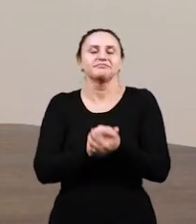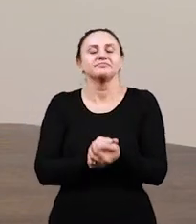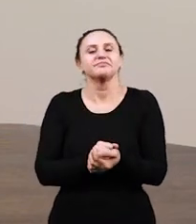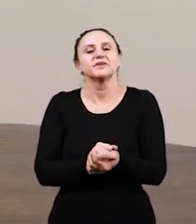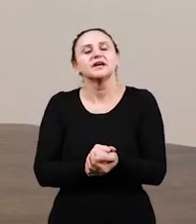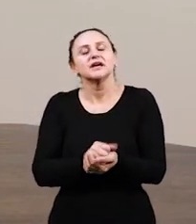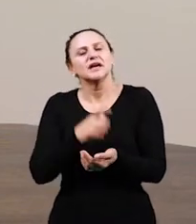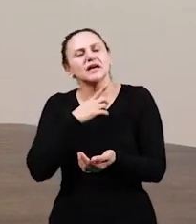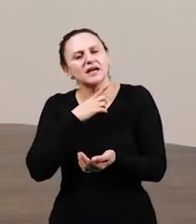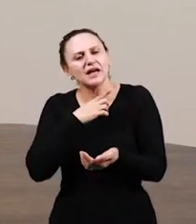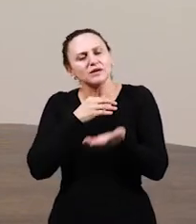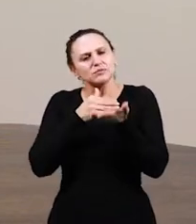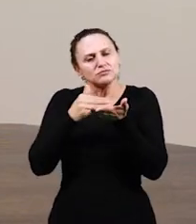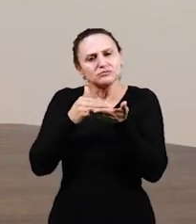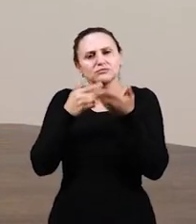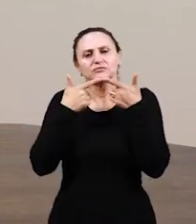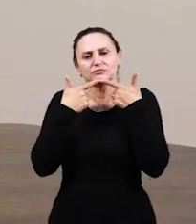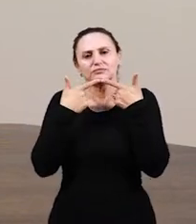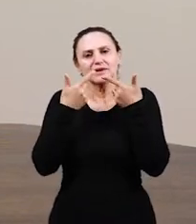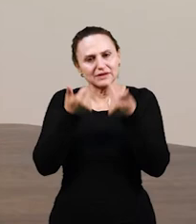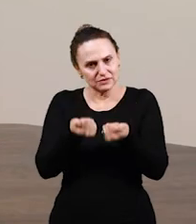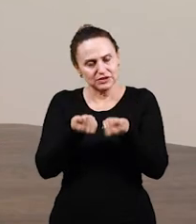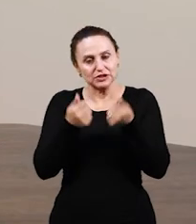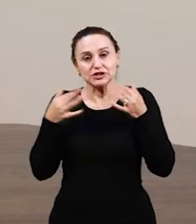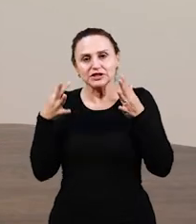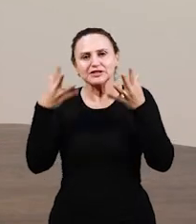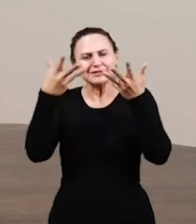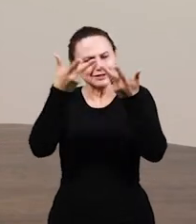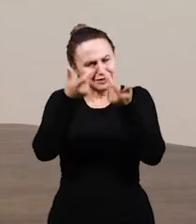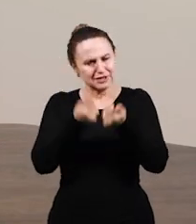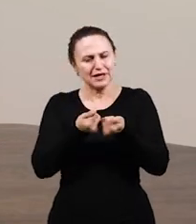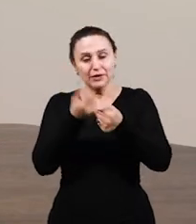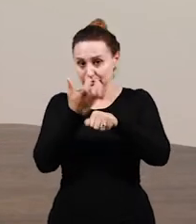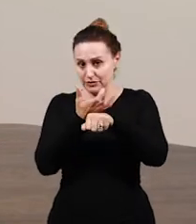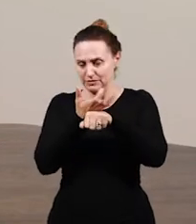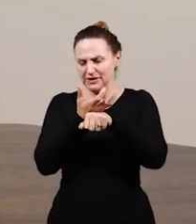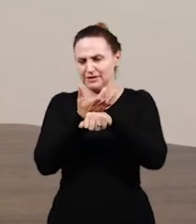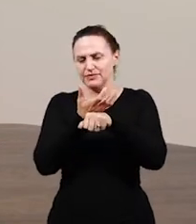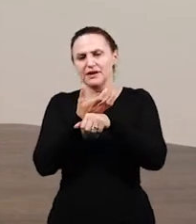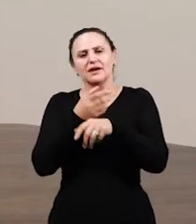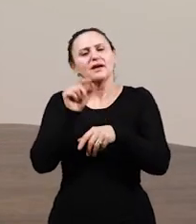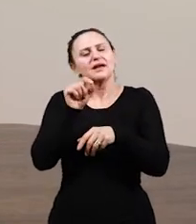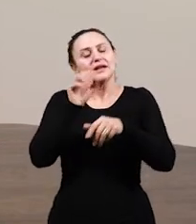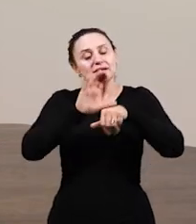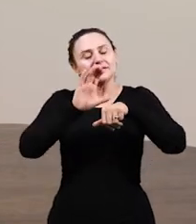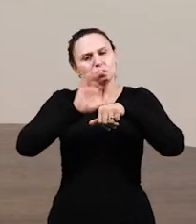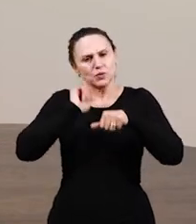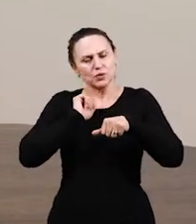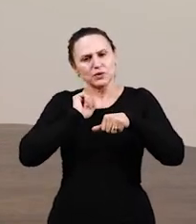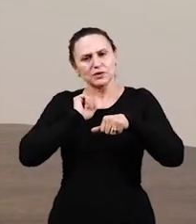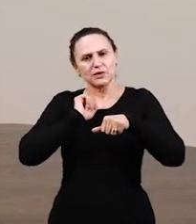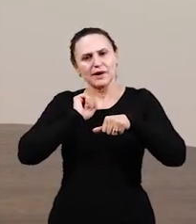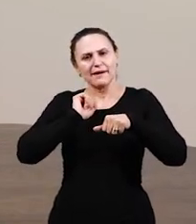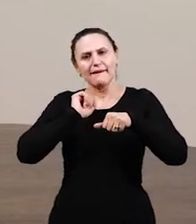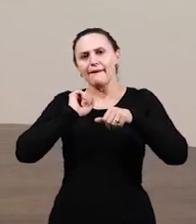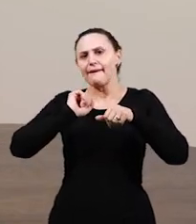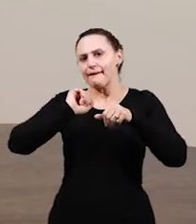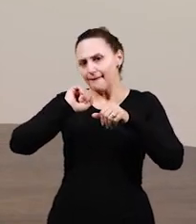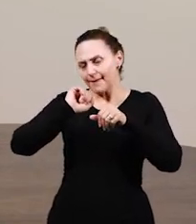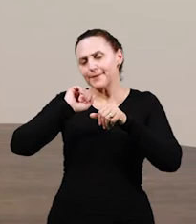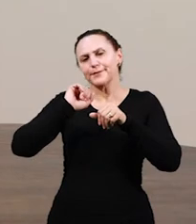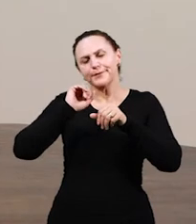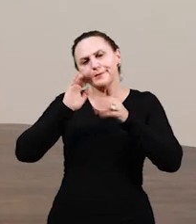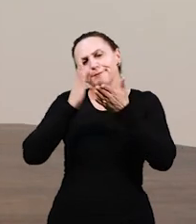na disciplina de introdução à linguística o curso de linguística geral é a obra mais importante da